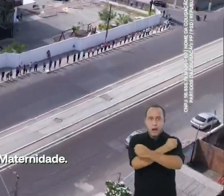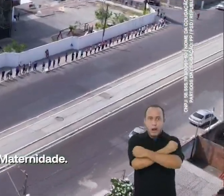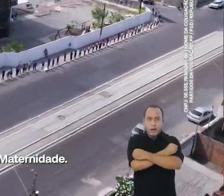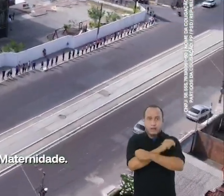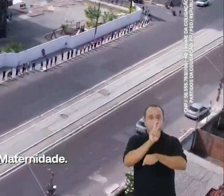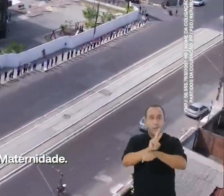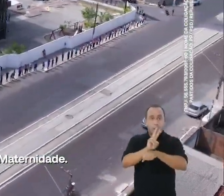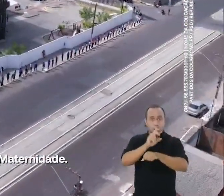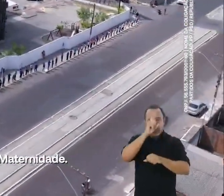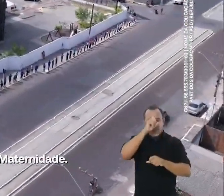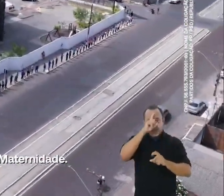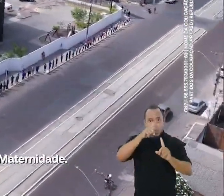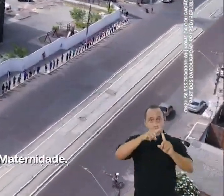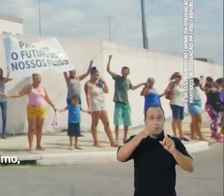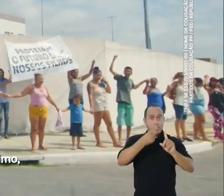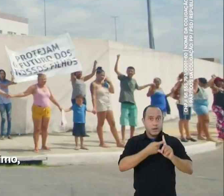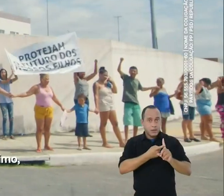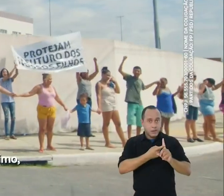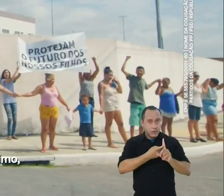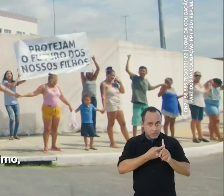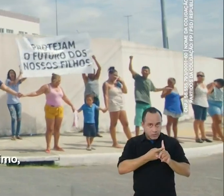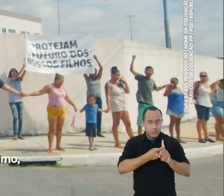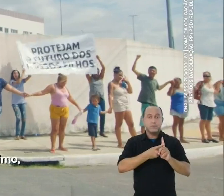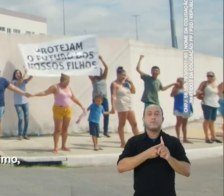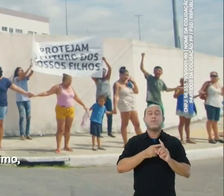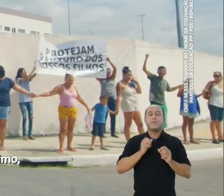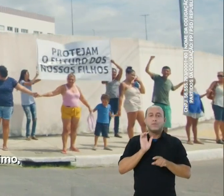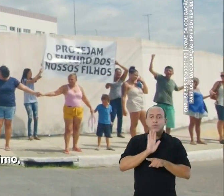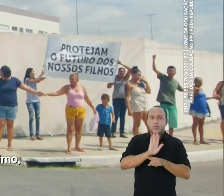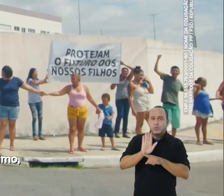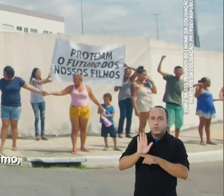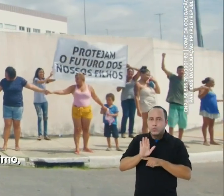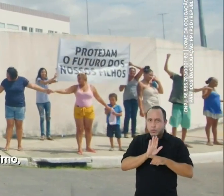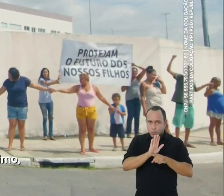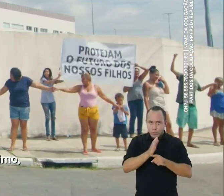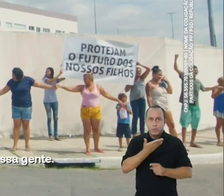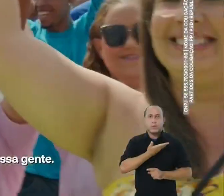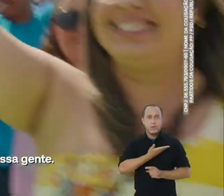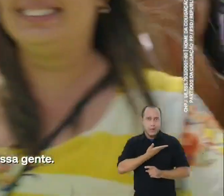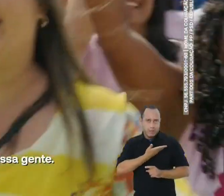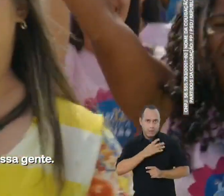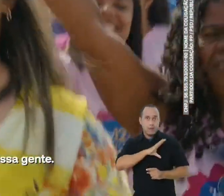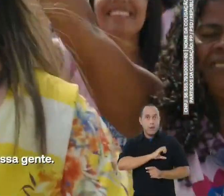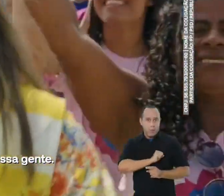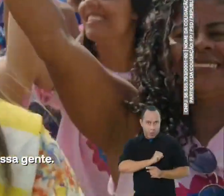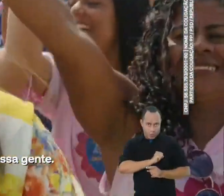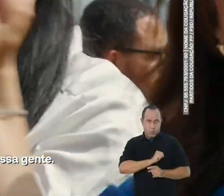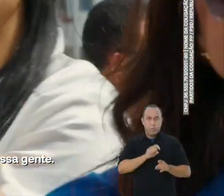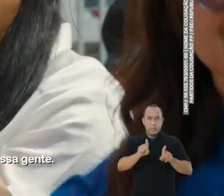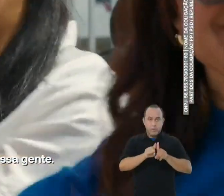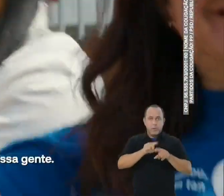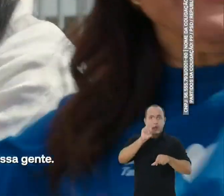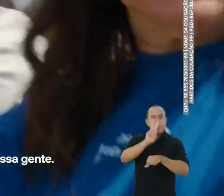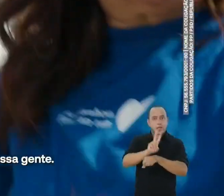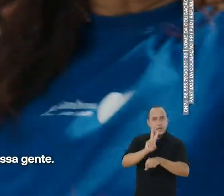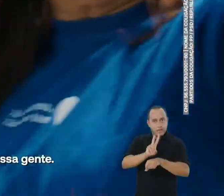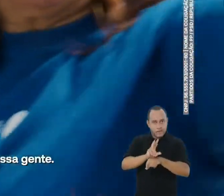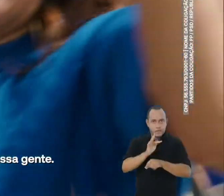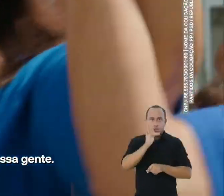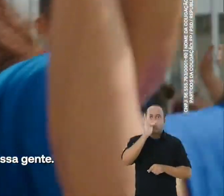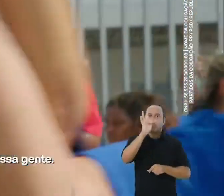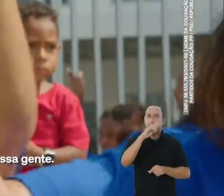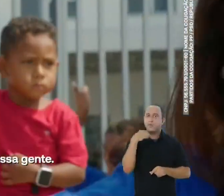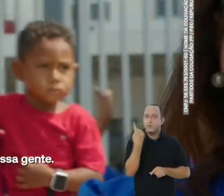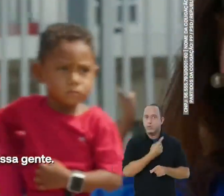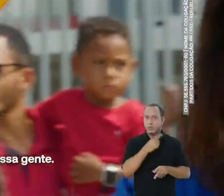para proteger a maternidade. Um ato de solidariedade e amor ao próximo, mas principalmente de defesa do